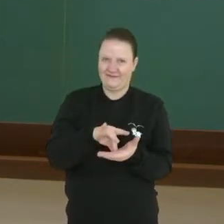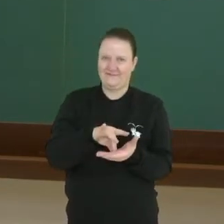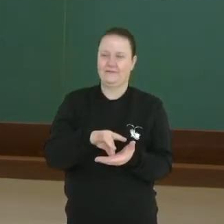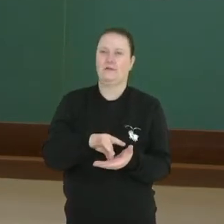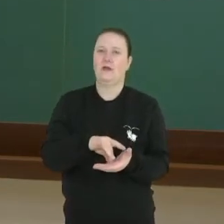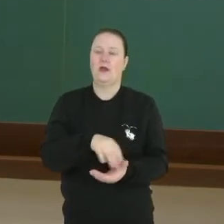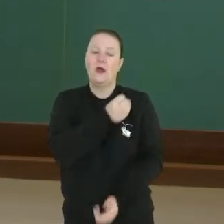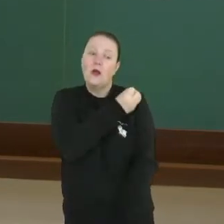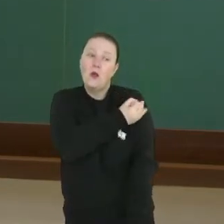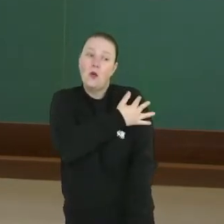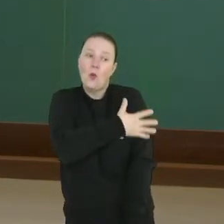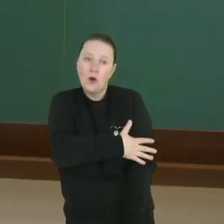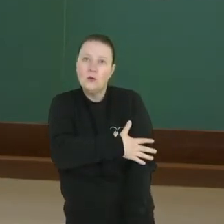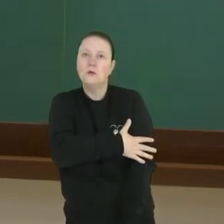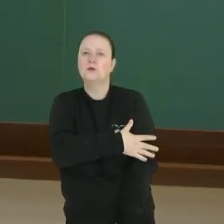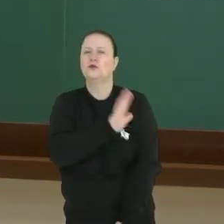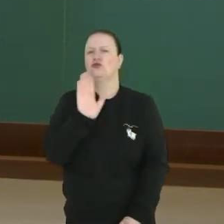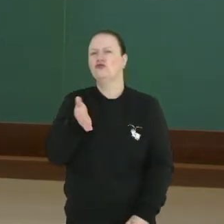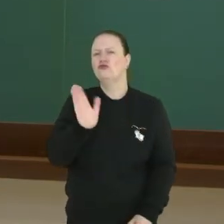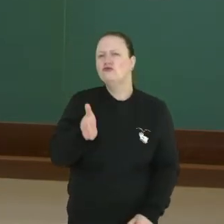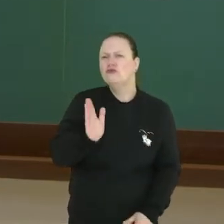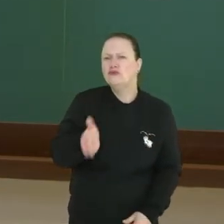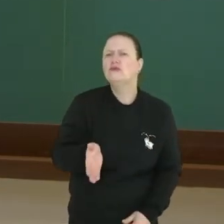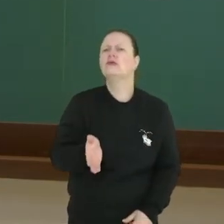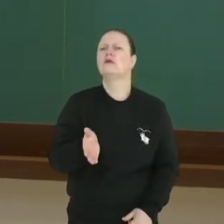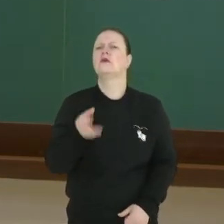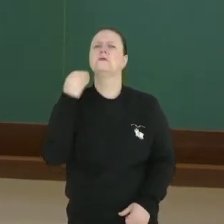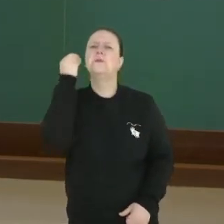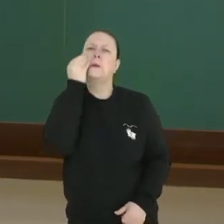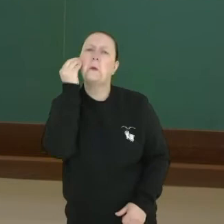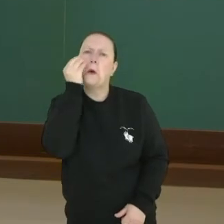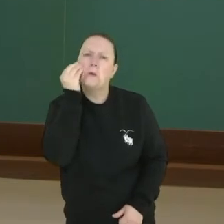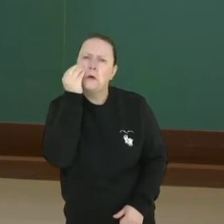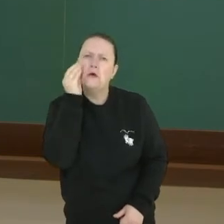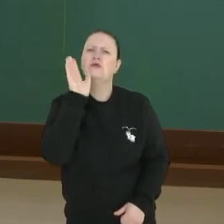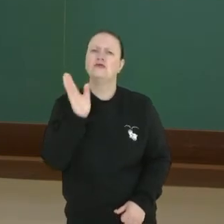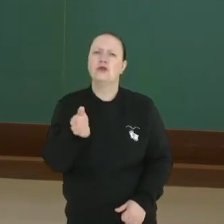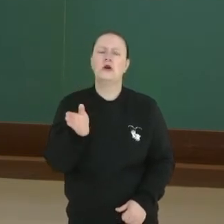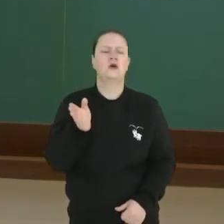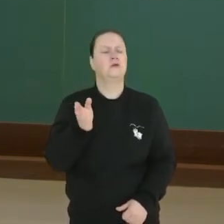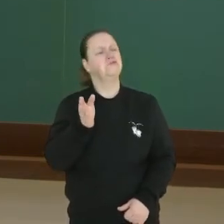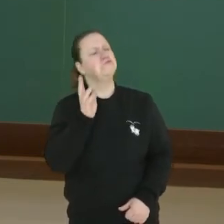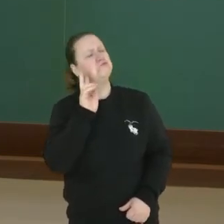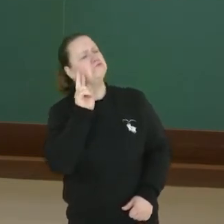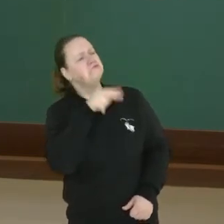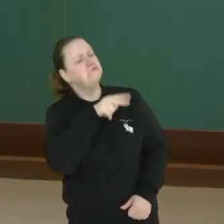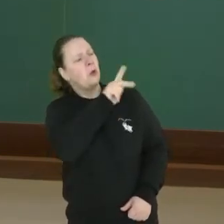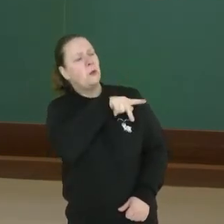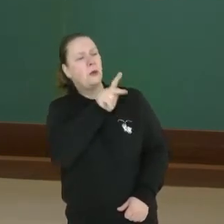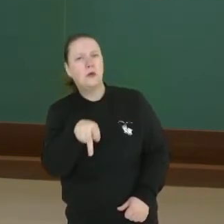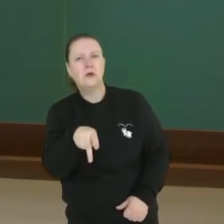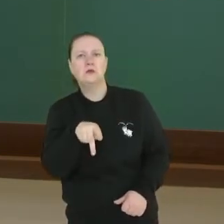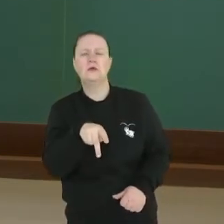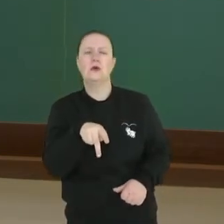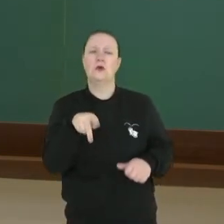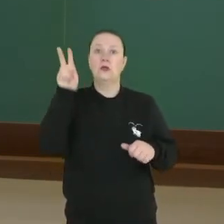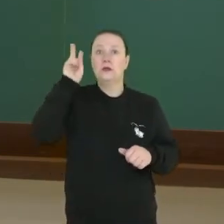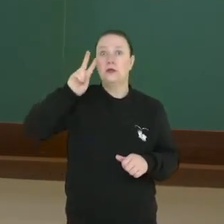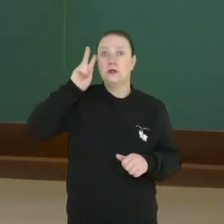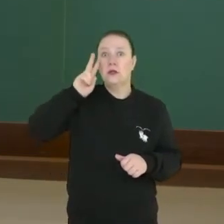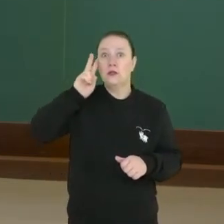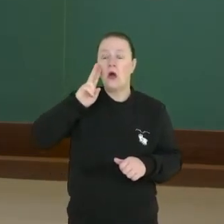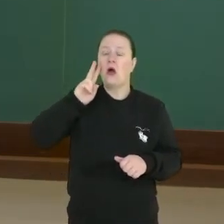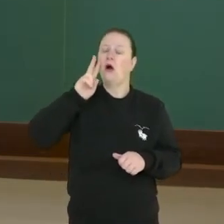1, provavelmente vocês tiveram vários professores ou professoras que contavam histórias para